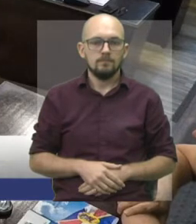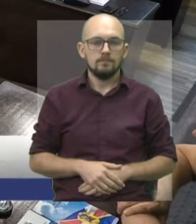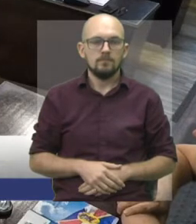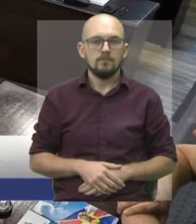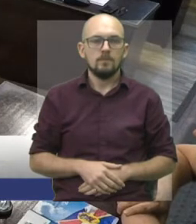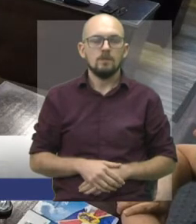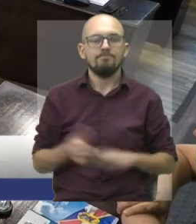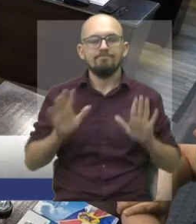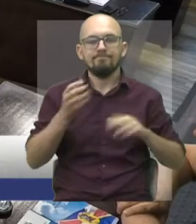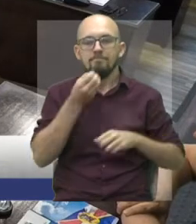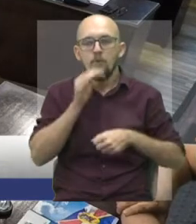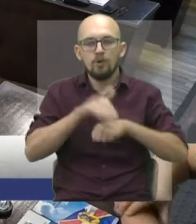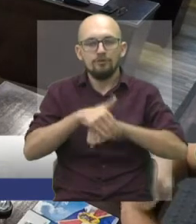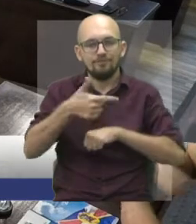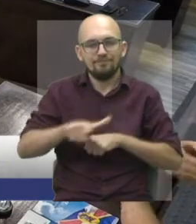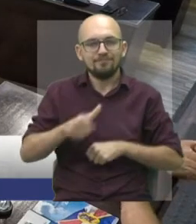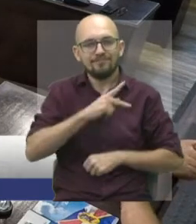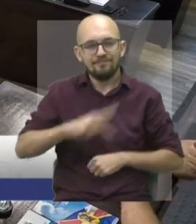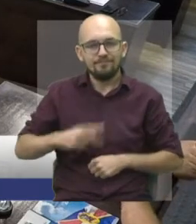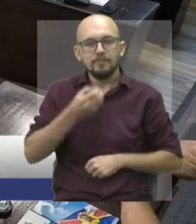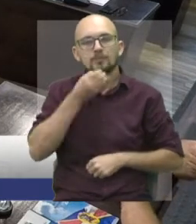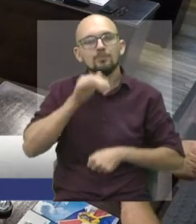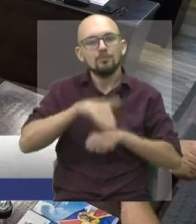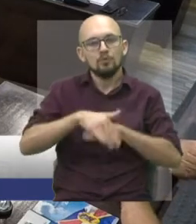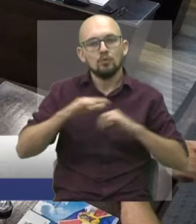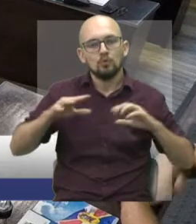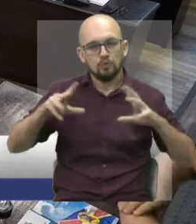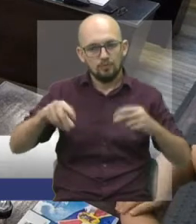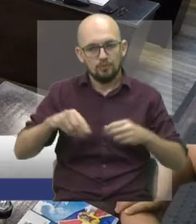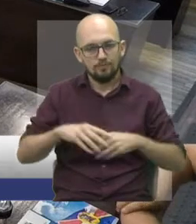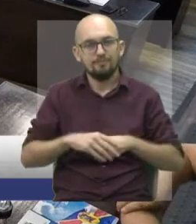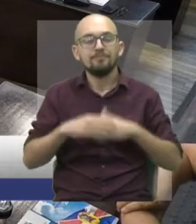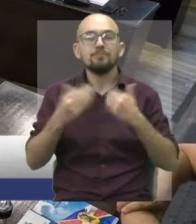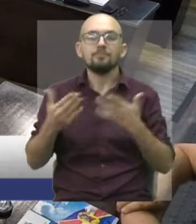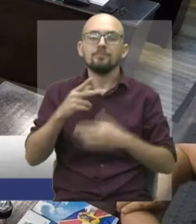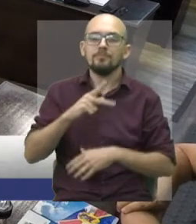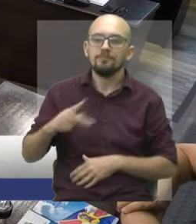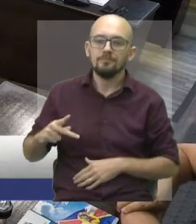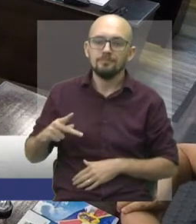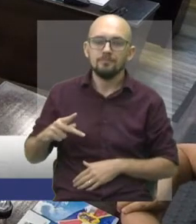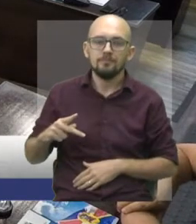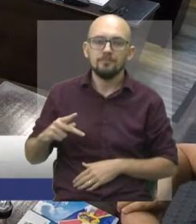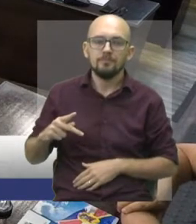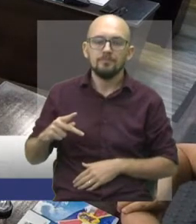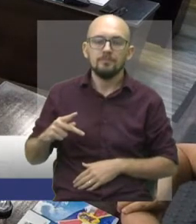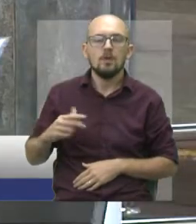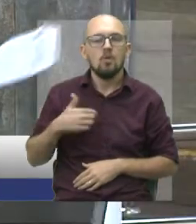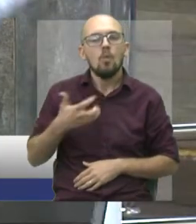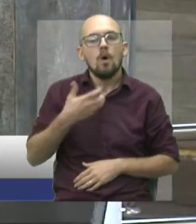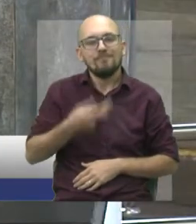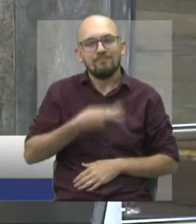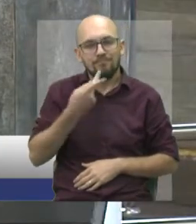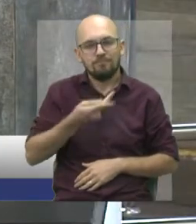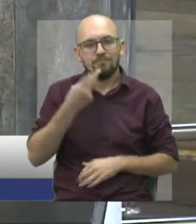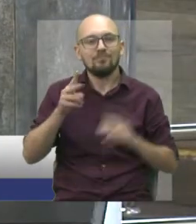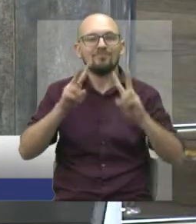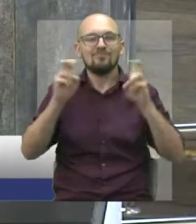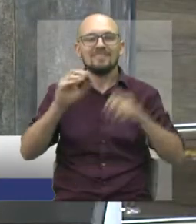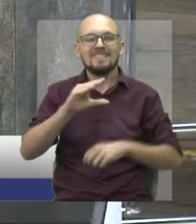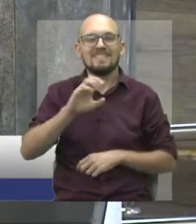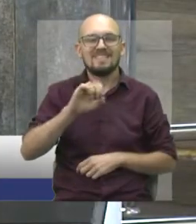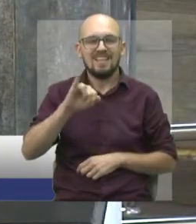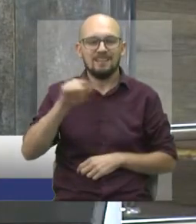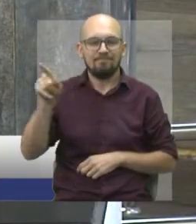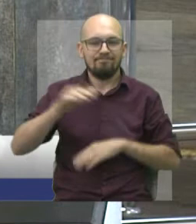Boa noite mais uma vez, senhor presidente. Boa noite a todos. Senhor presidente, queria falar aqui a respeito da SEI que o Tuco